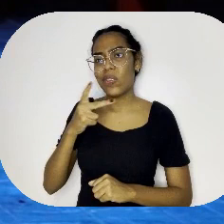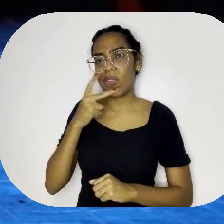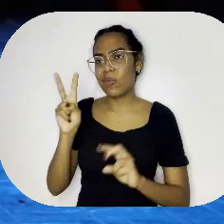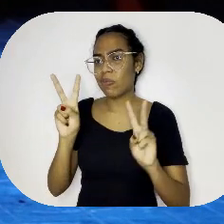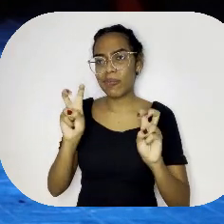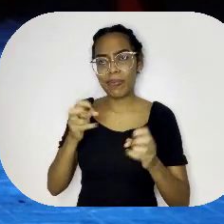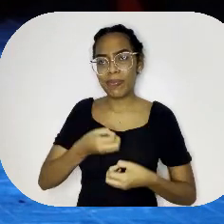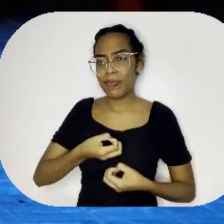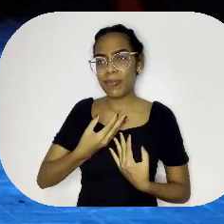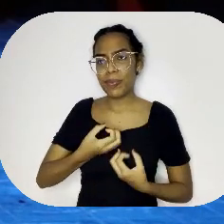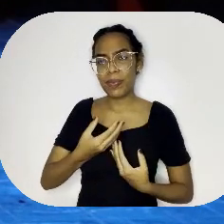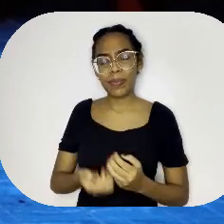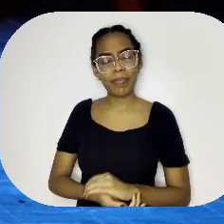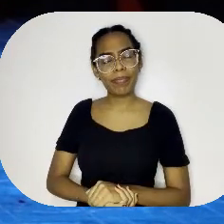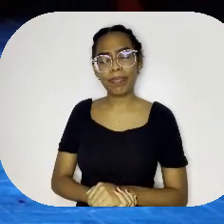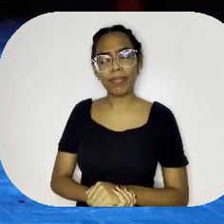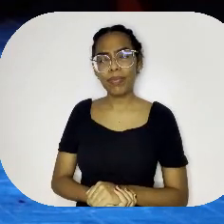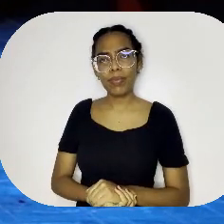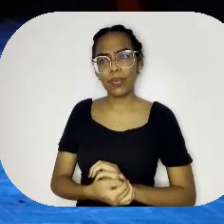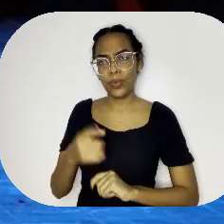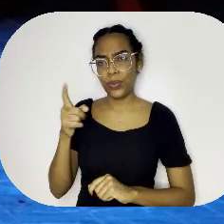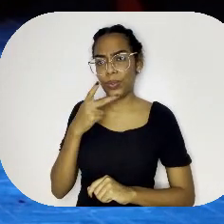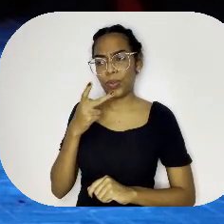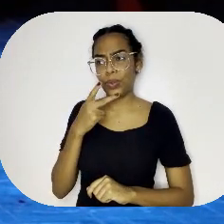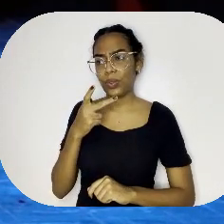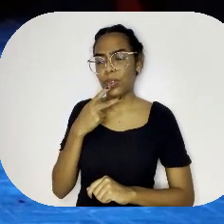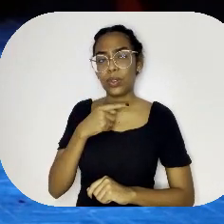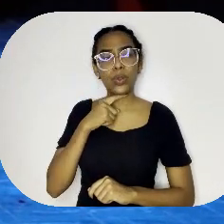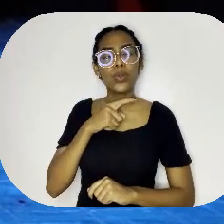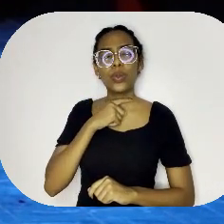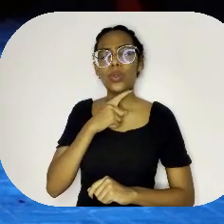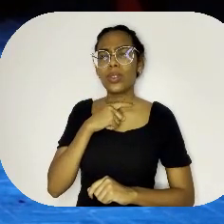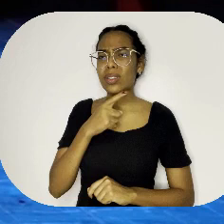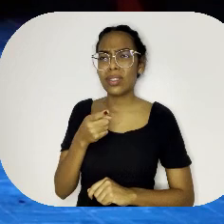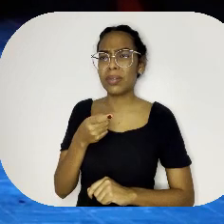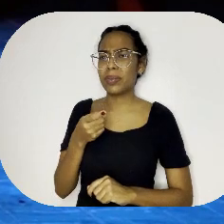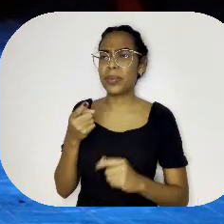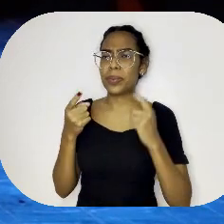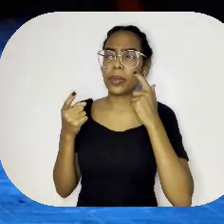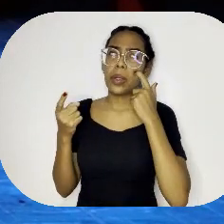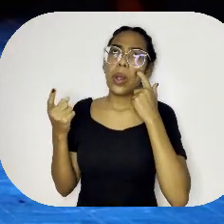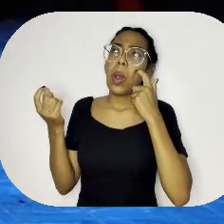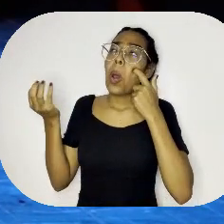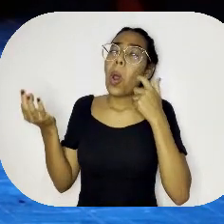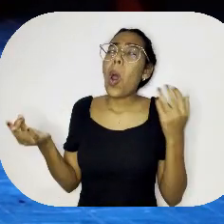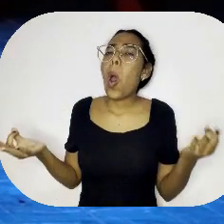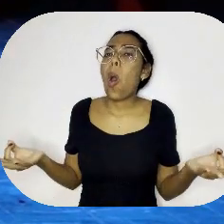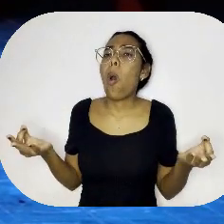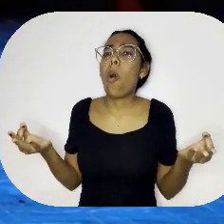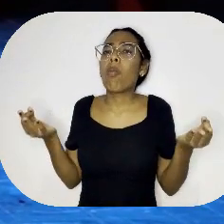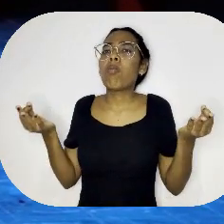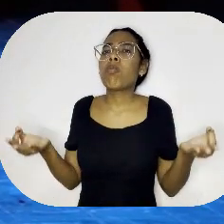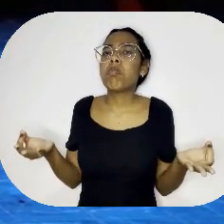poema? Aí a pessoa não consegue nem fazer a sua meditação do dia a dia que você fica ó vida futura,